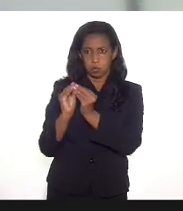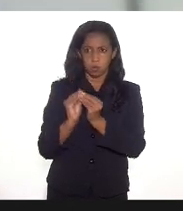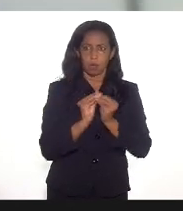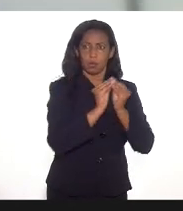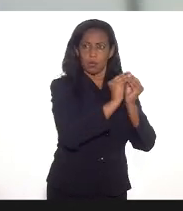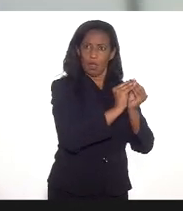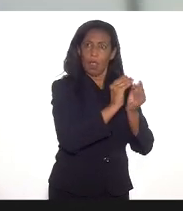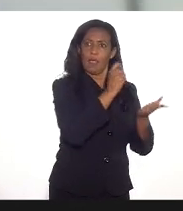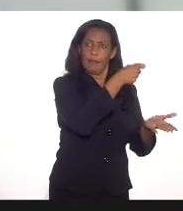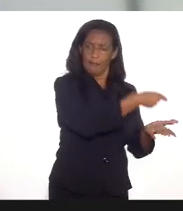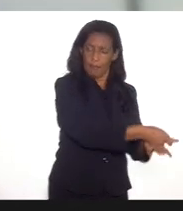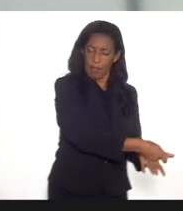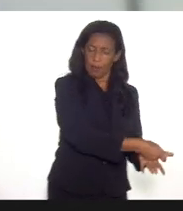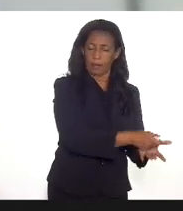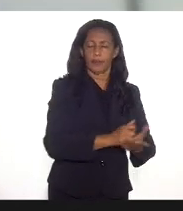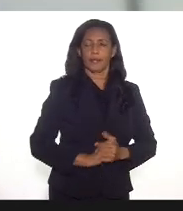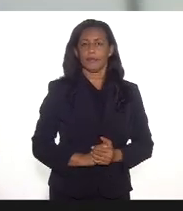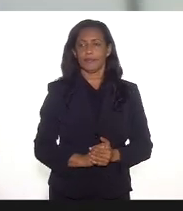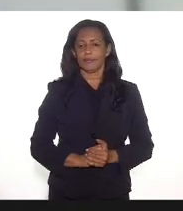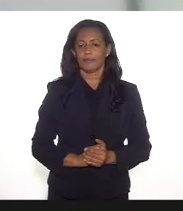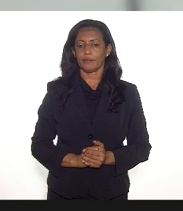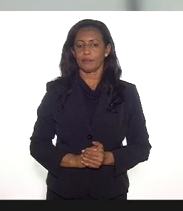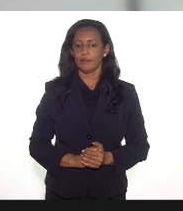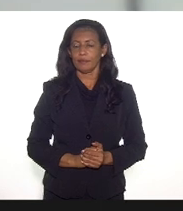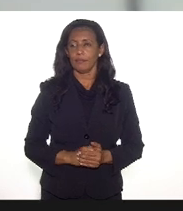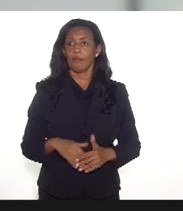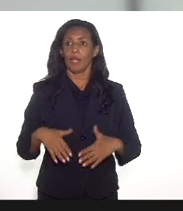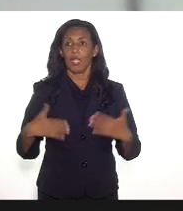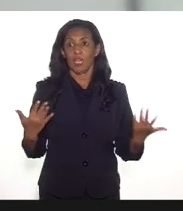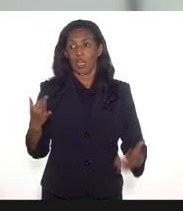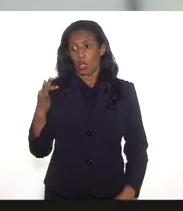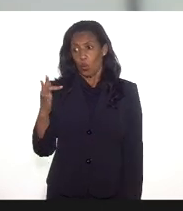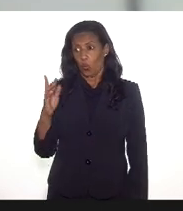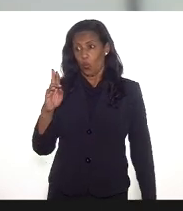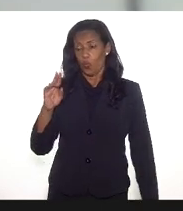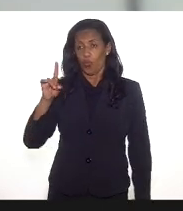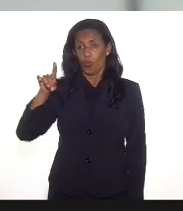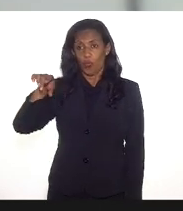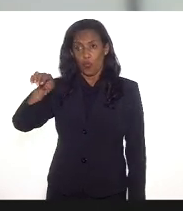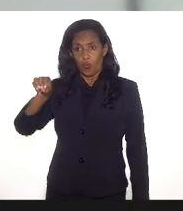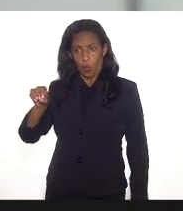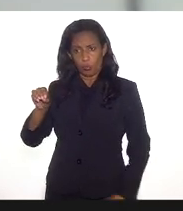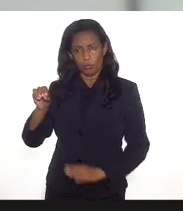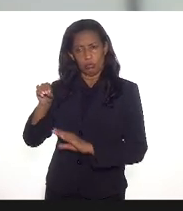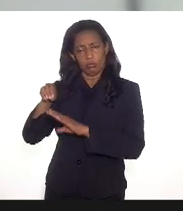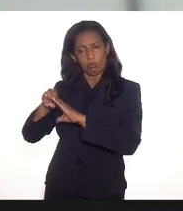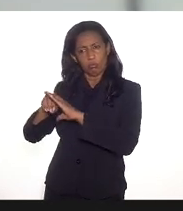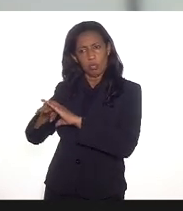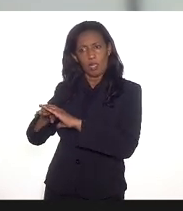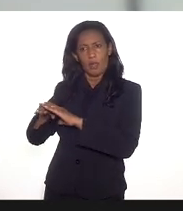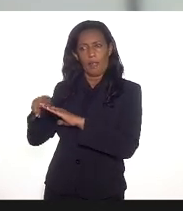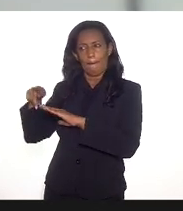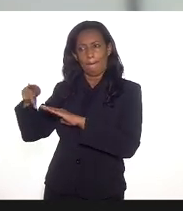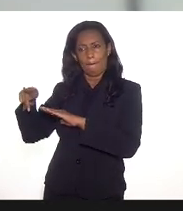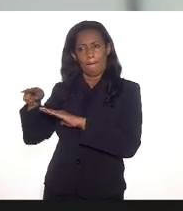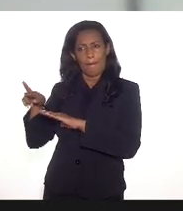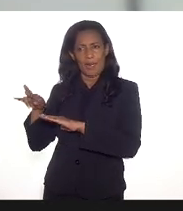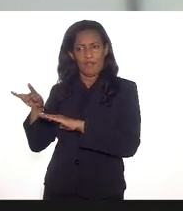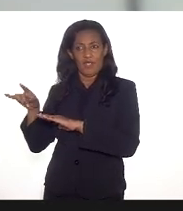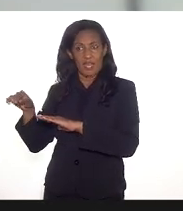E o Fundo Previdenciário Financeiro do Rio Previdência, ele